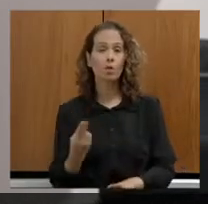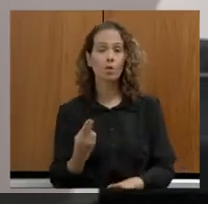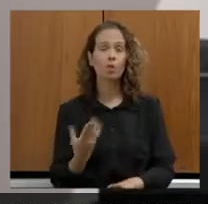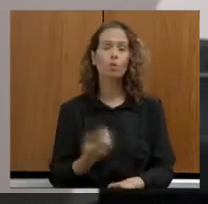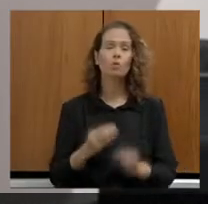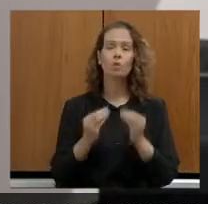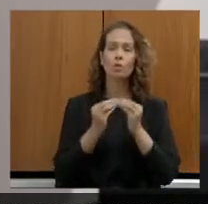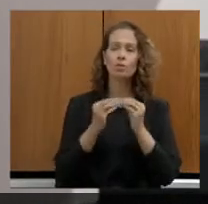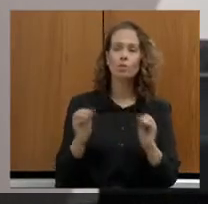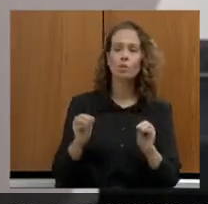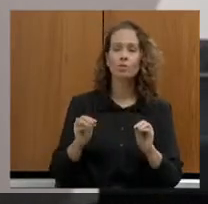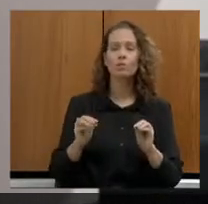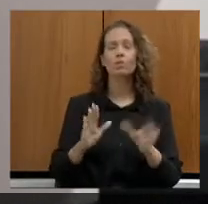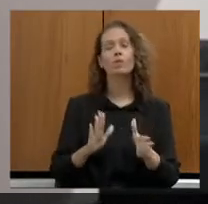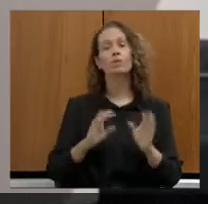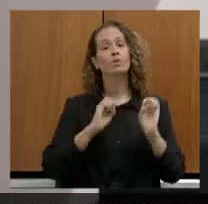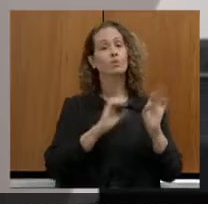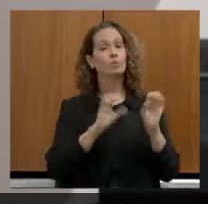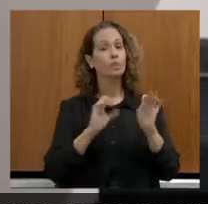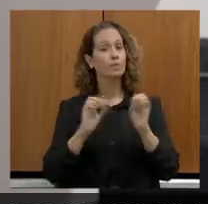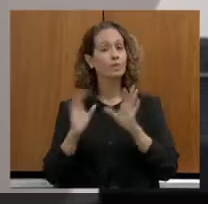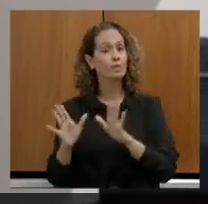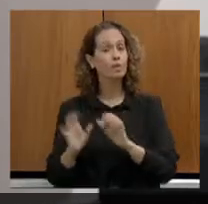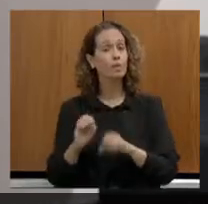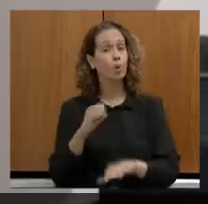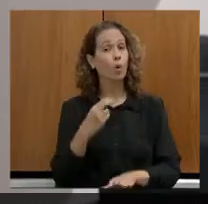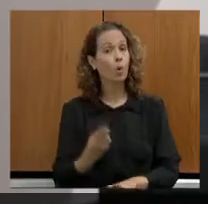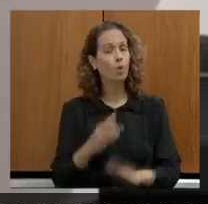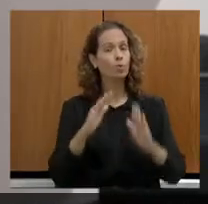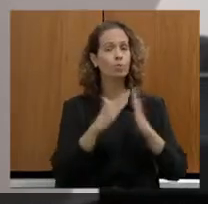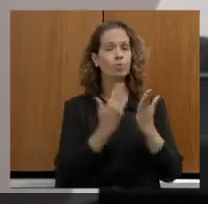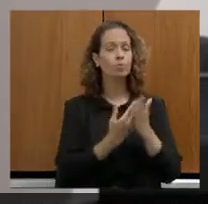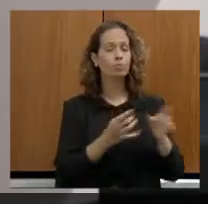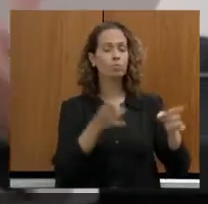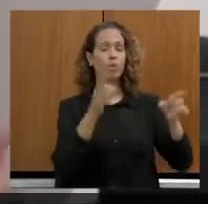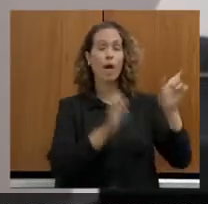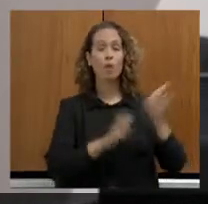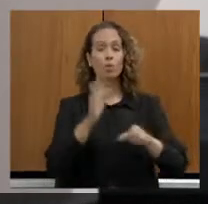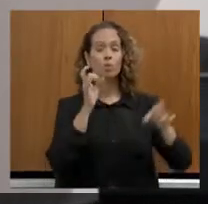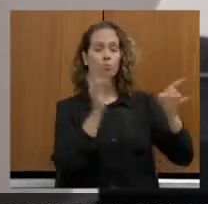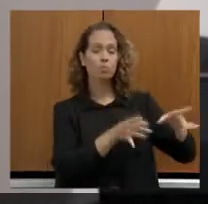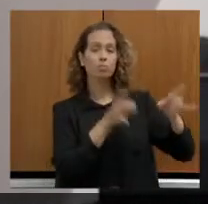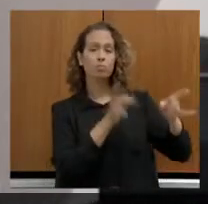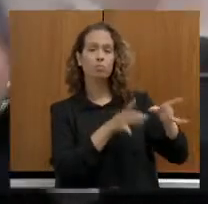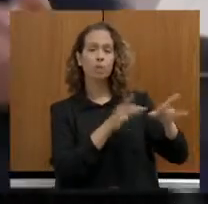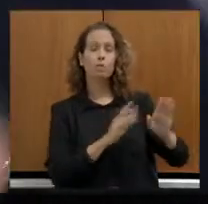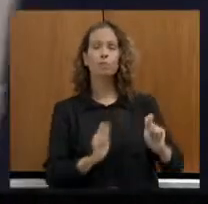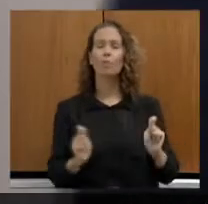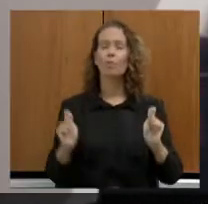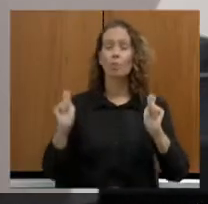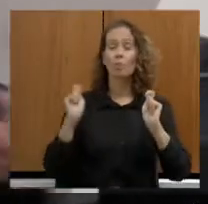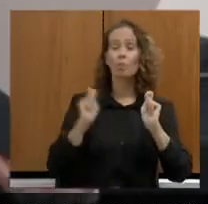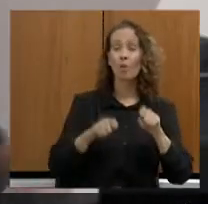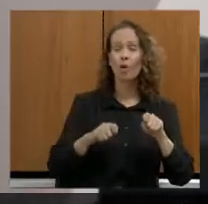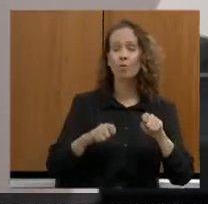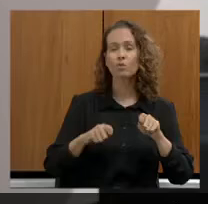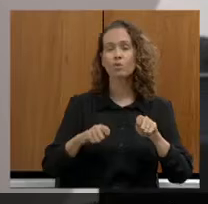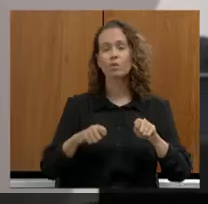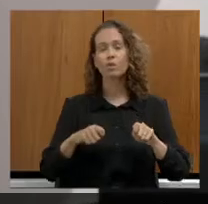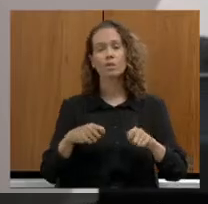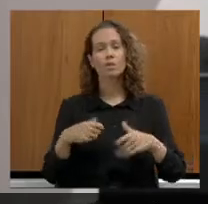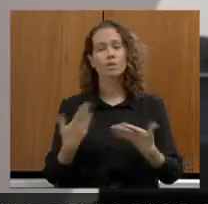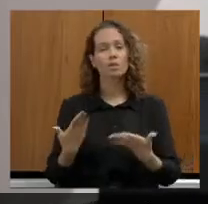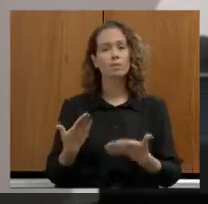acesso ou ampliação da evasão podem interditar um círculo ciclo